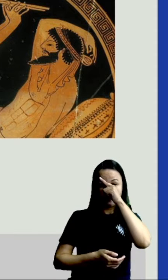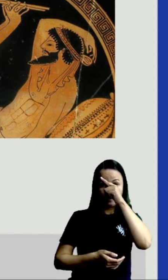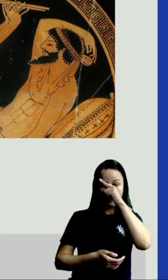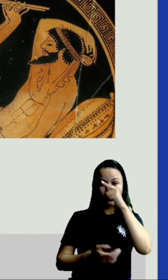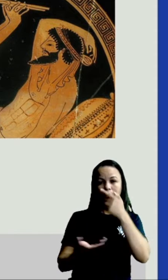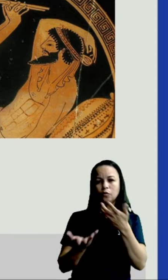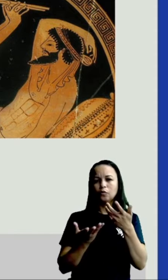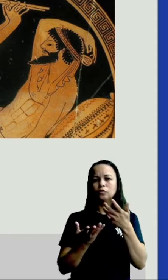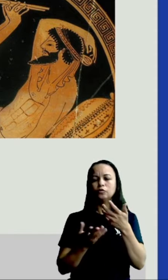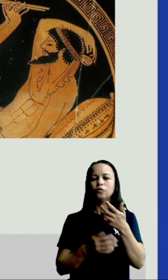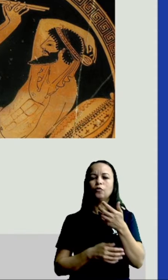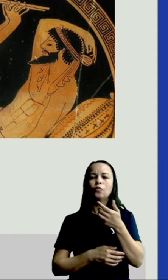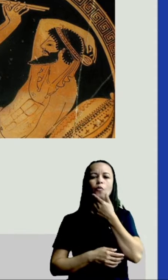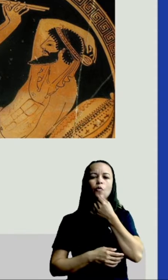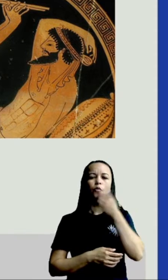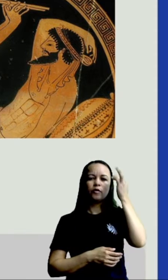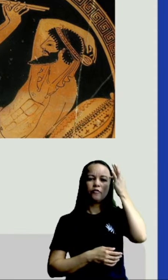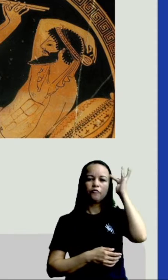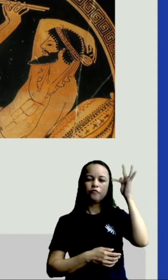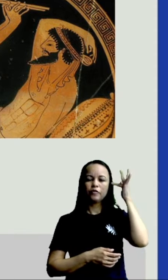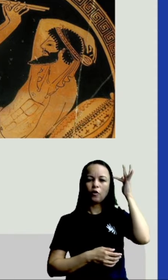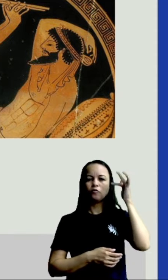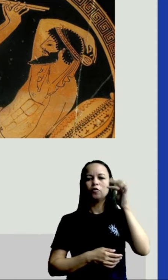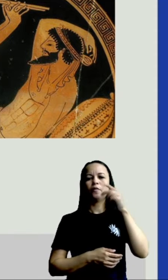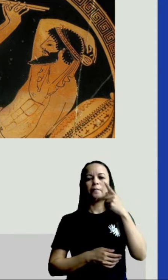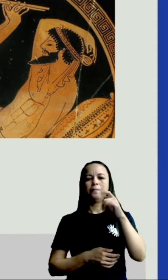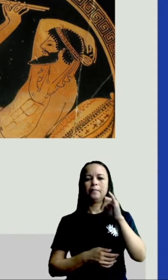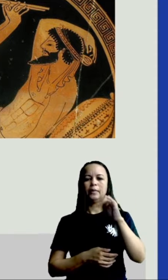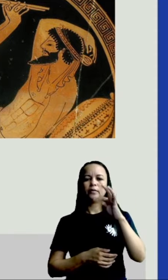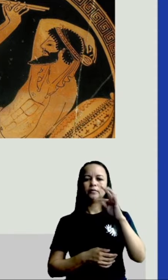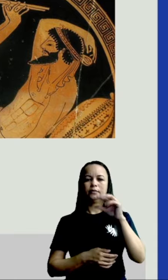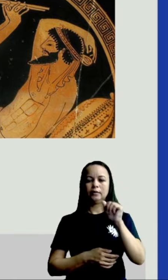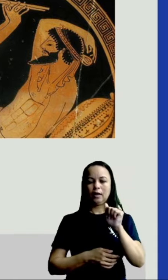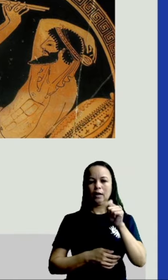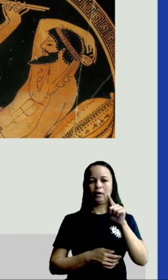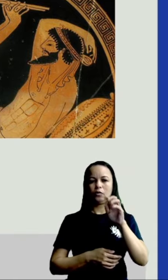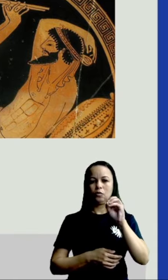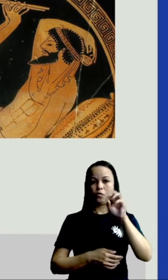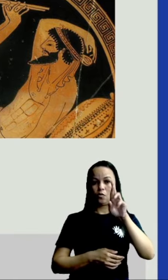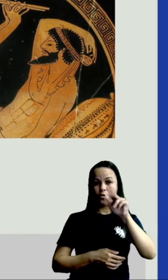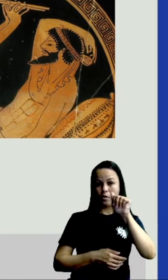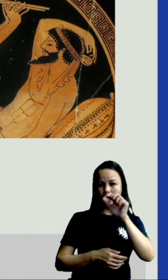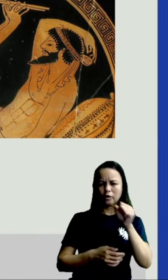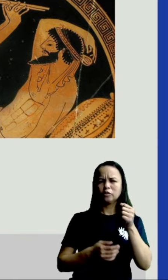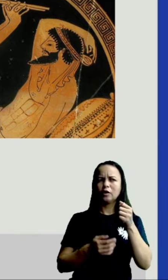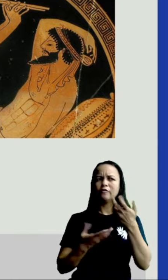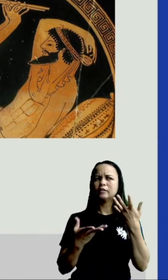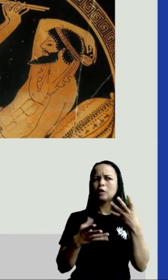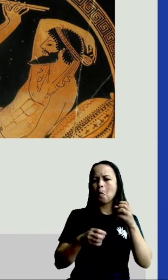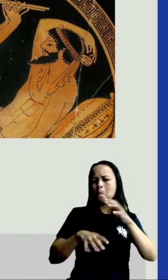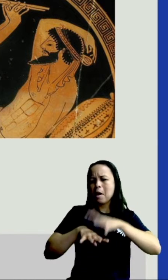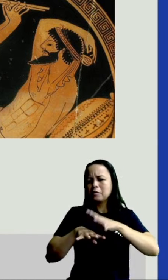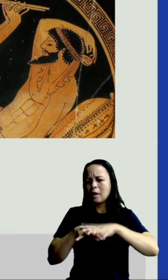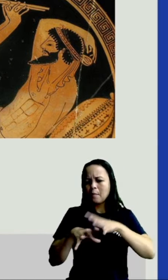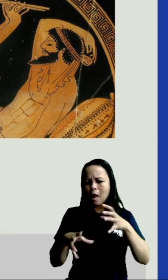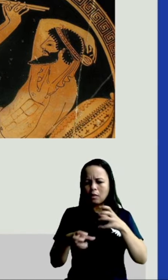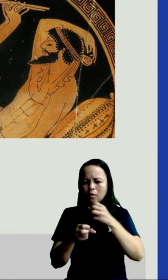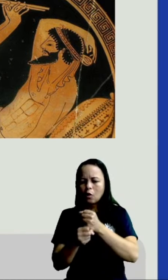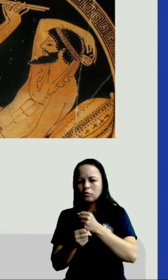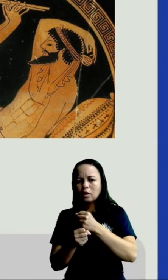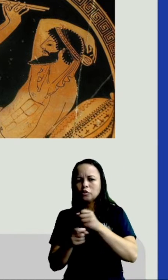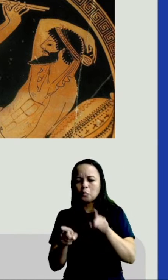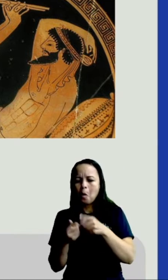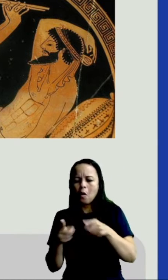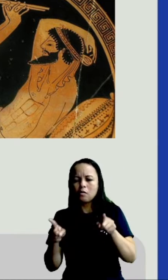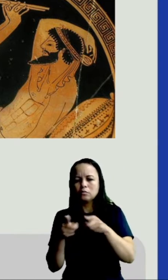no caso do filósofo né Pitágoras ele fazia esse link né da Matemática com as notas musicais